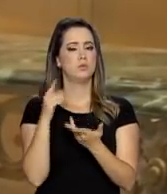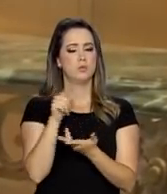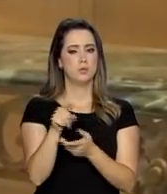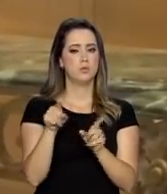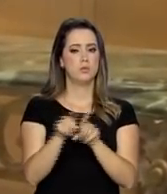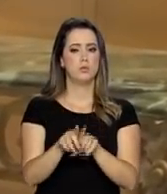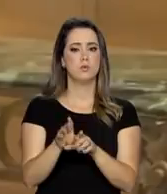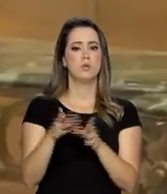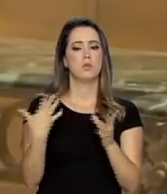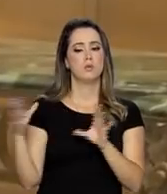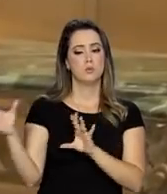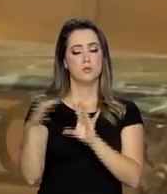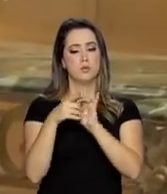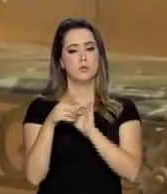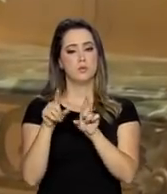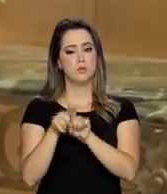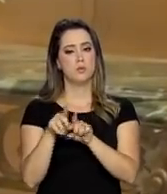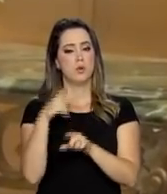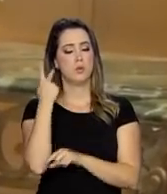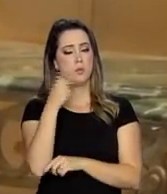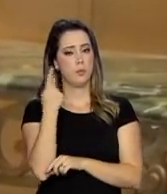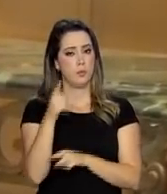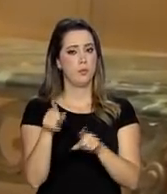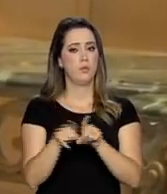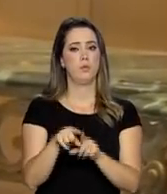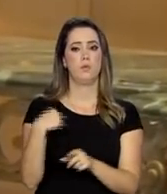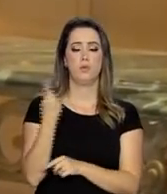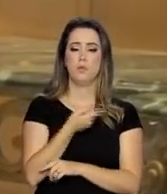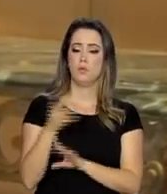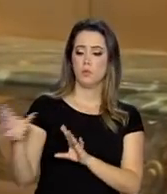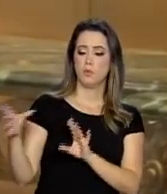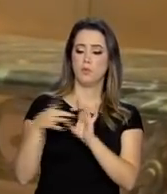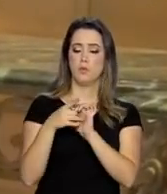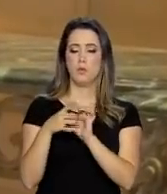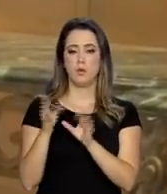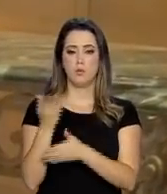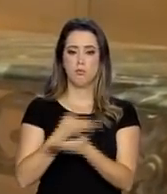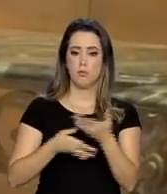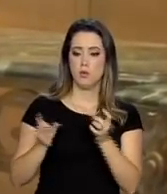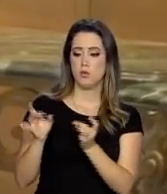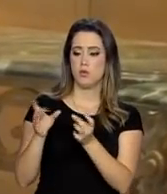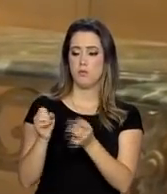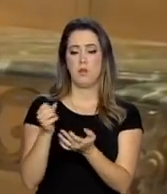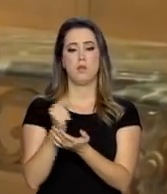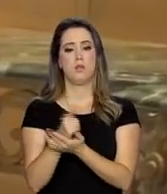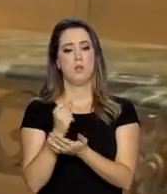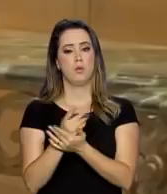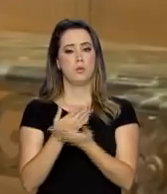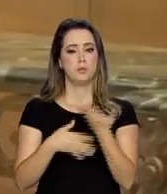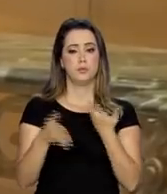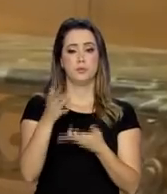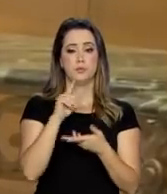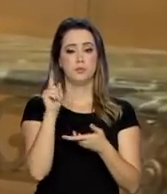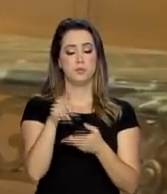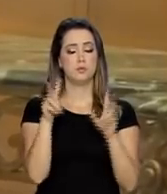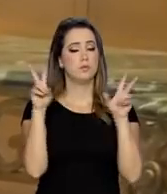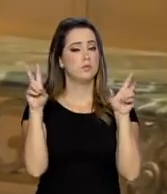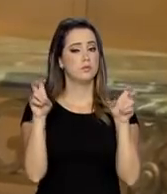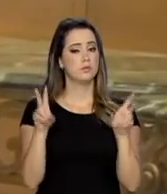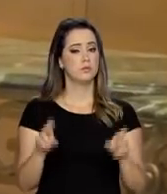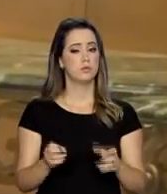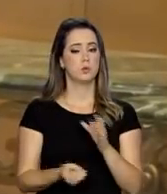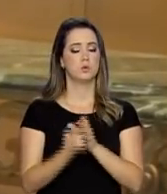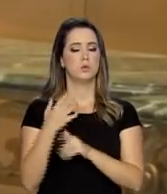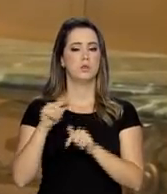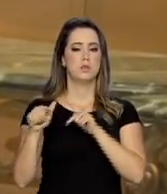mais. Por isso a nossa integração em políticas, a nossa integração comercial com esses países, e aqui o tema é